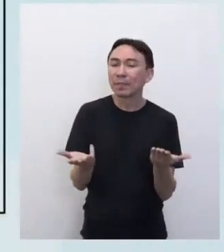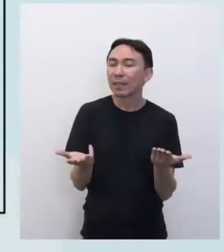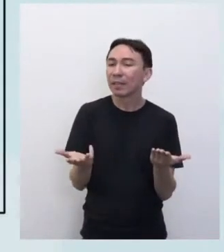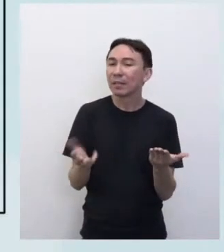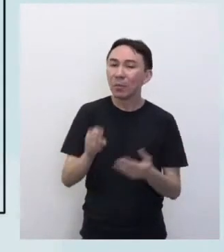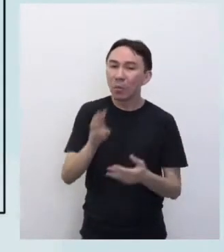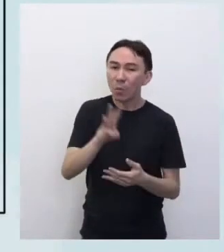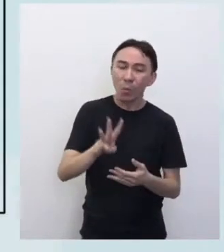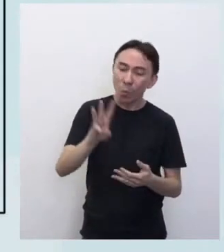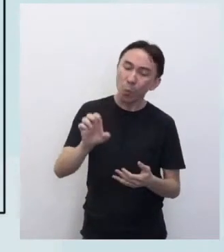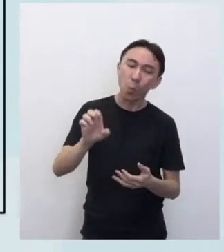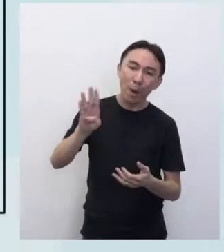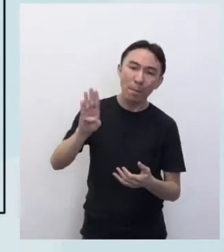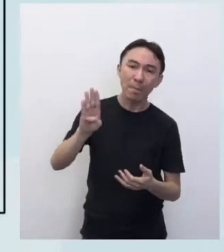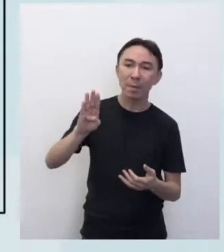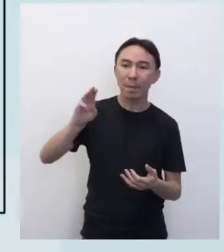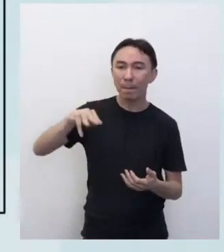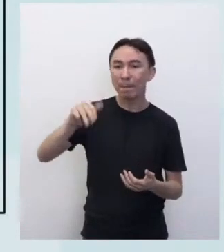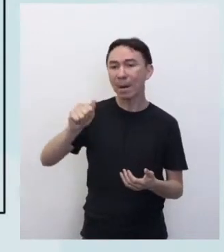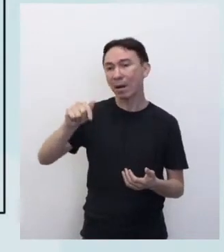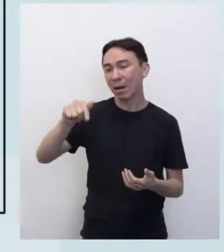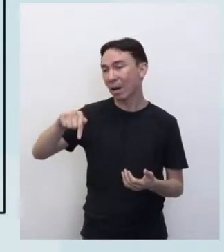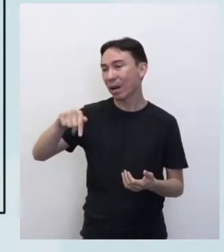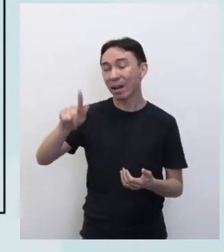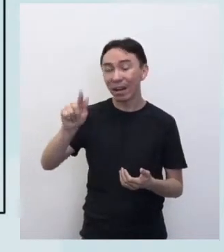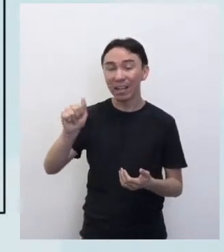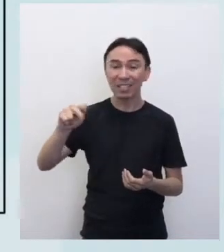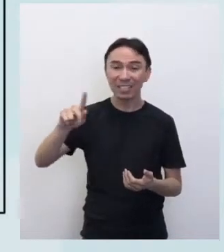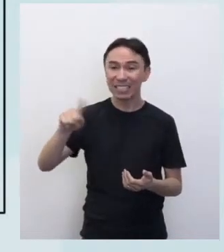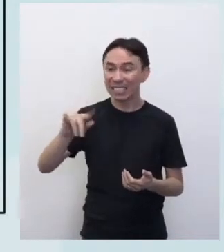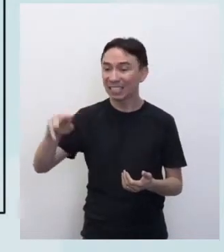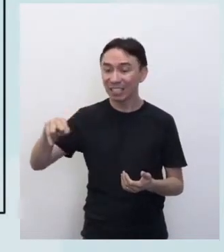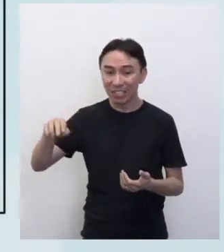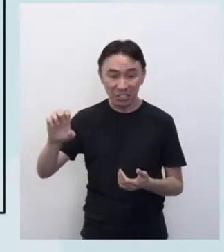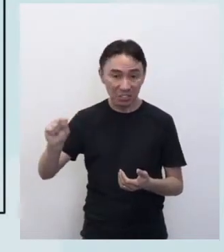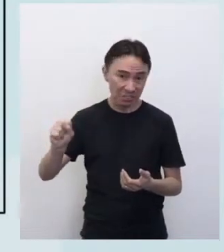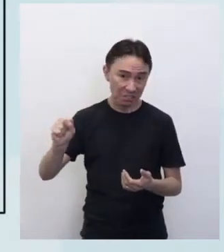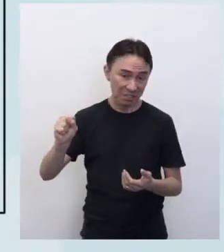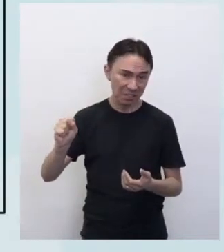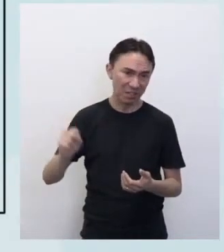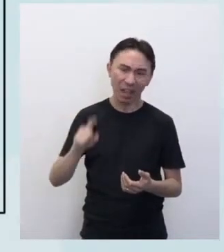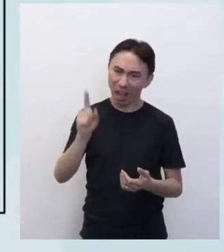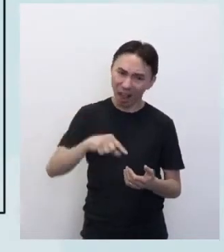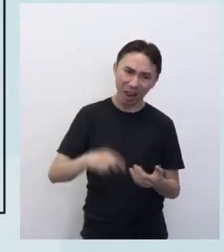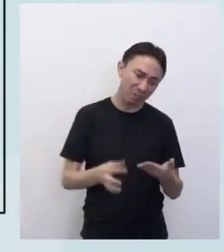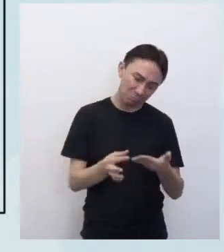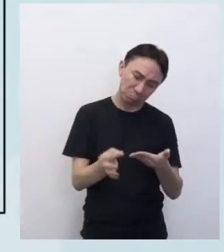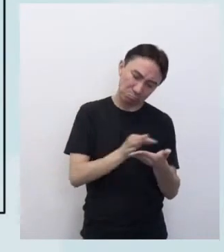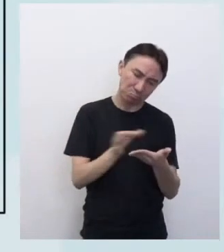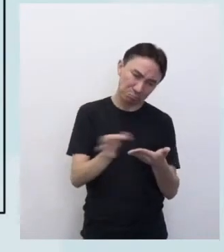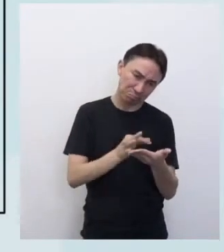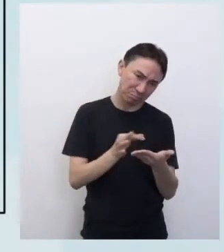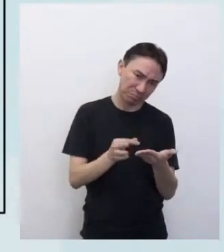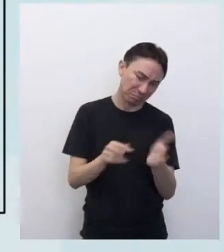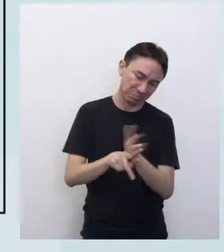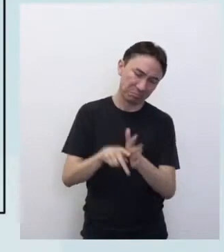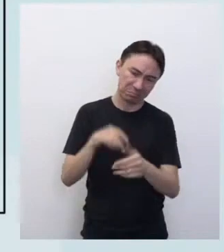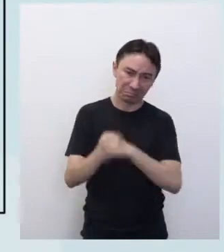online magazines, okay? Que são as revistas, né? As revistas online, magazine. A gente